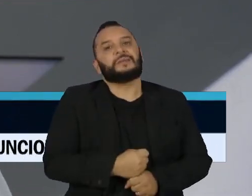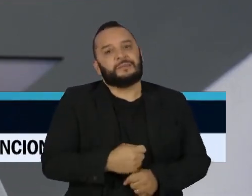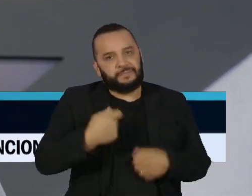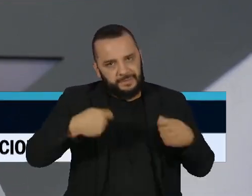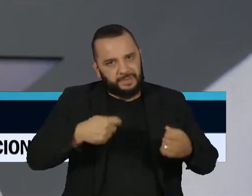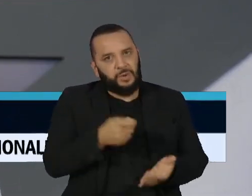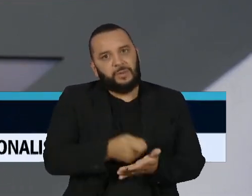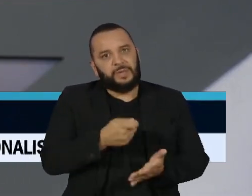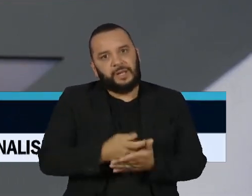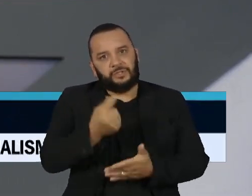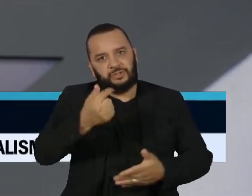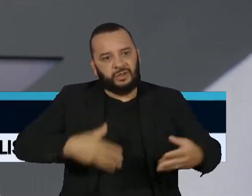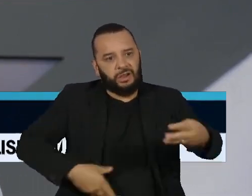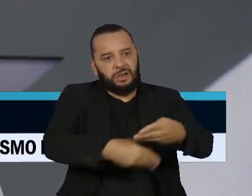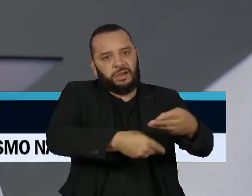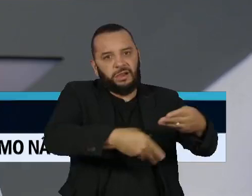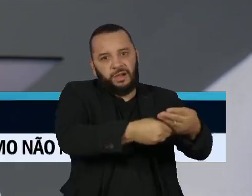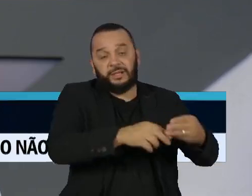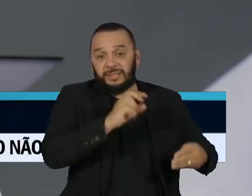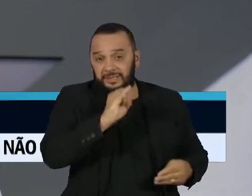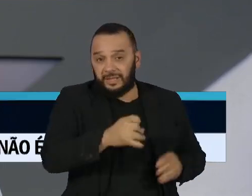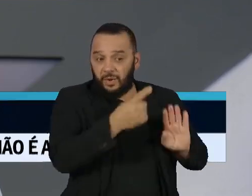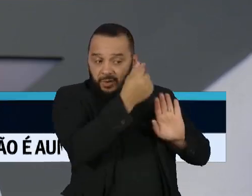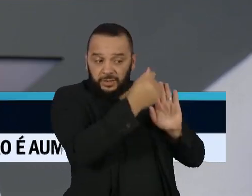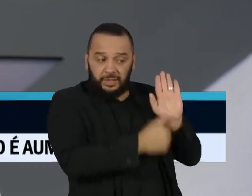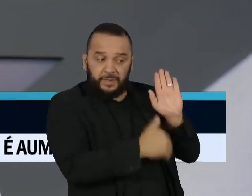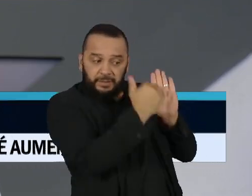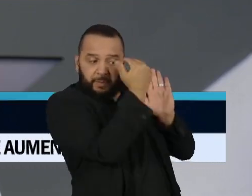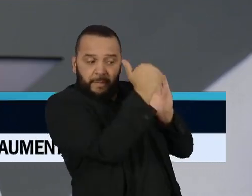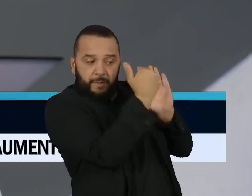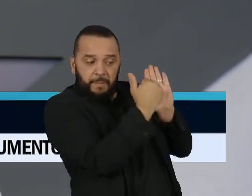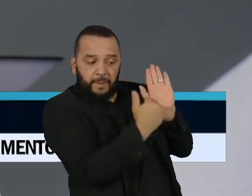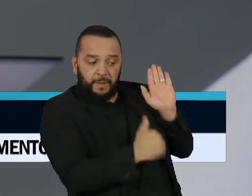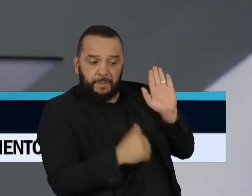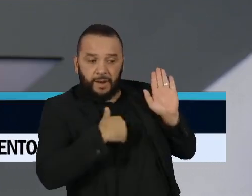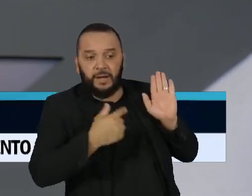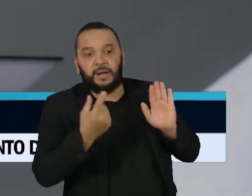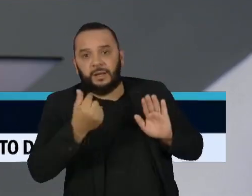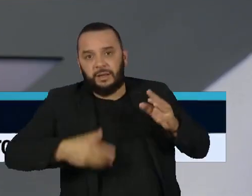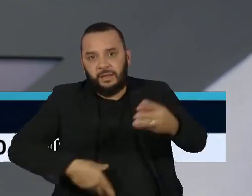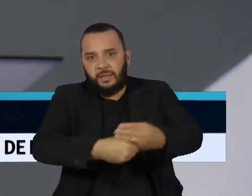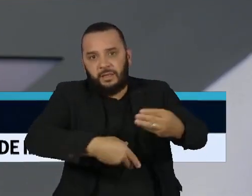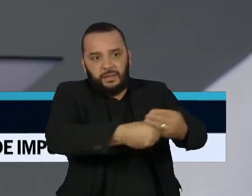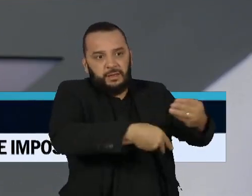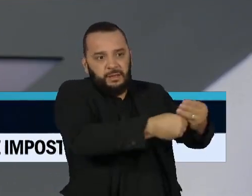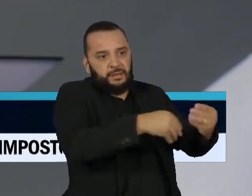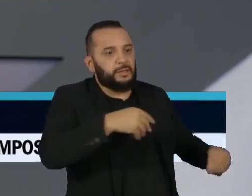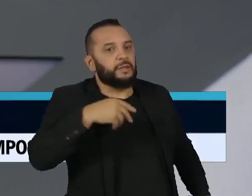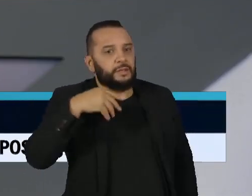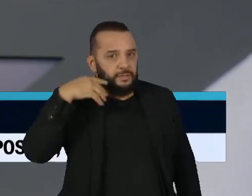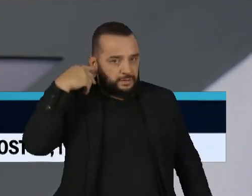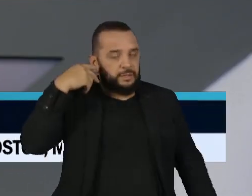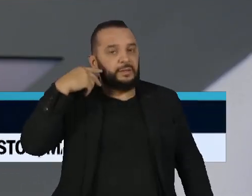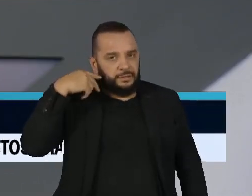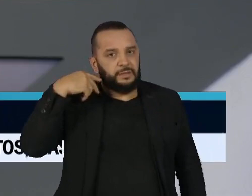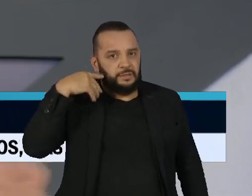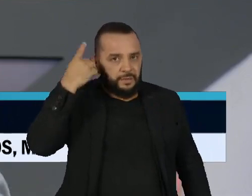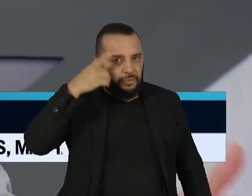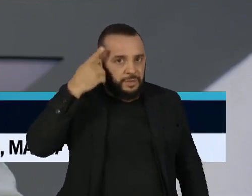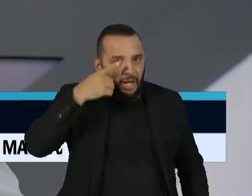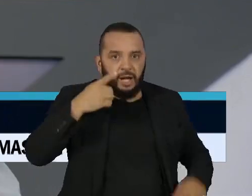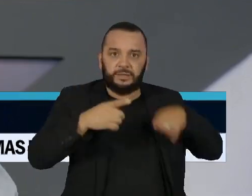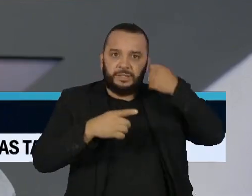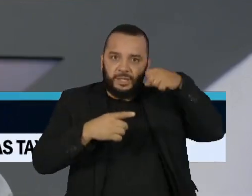emendas. Se você no orçamento já coloca a possibilidade dessas emendas serem pagas e colocadas claramente, facilita